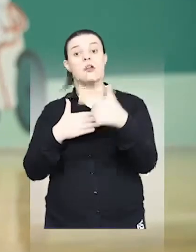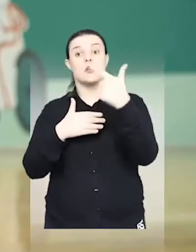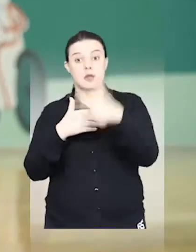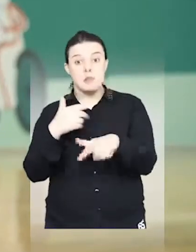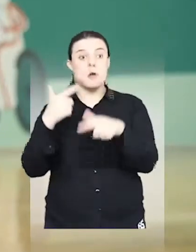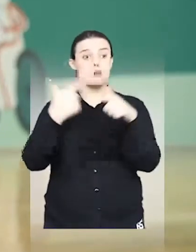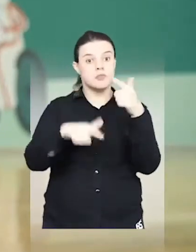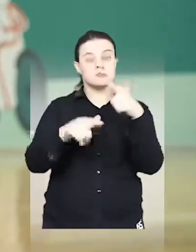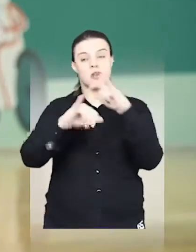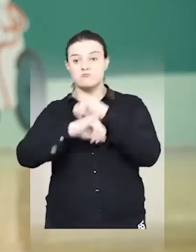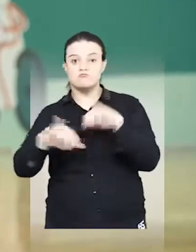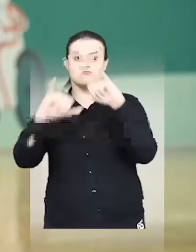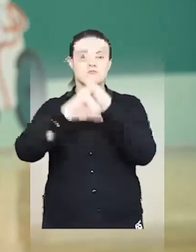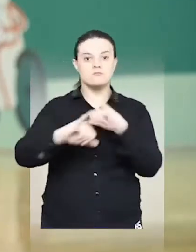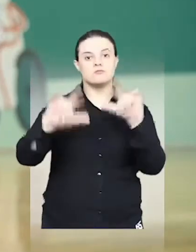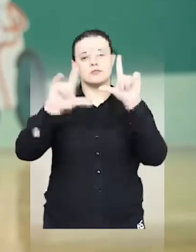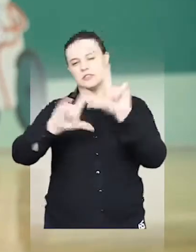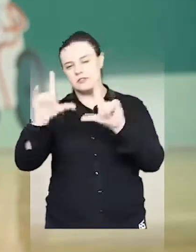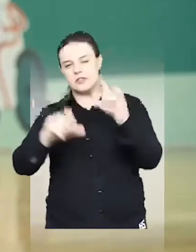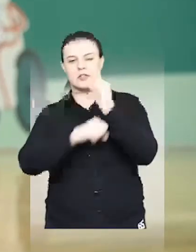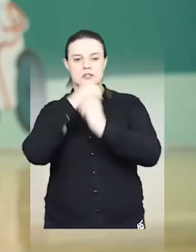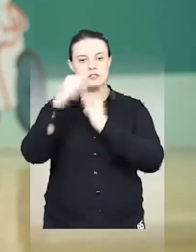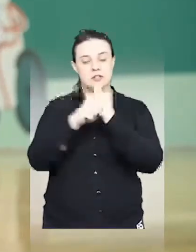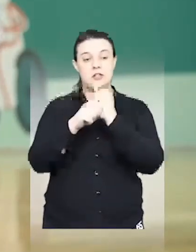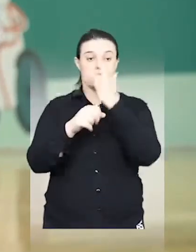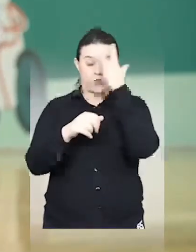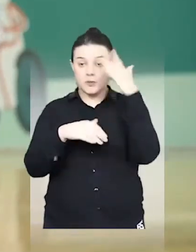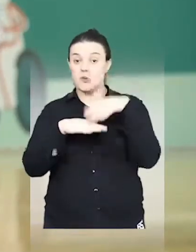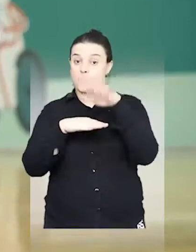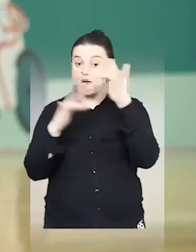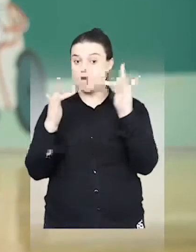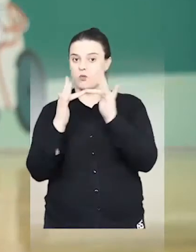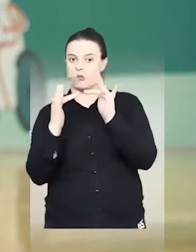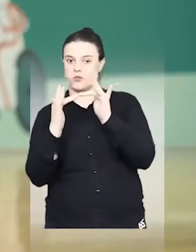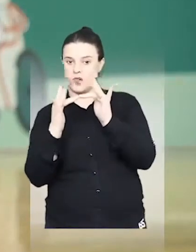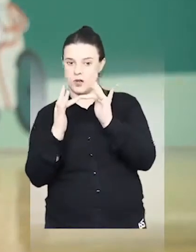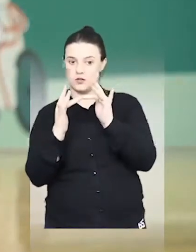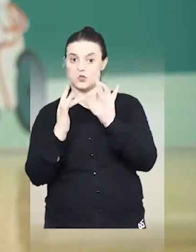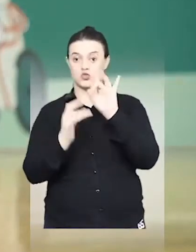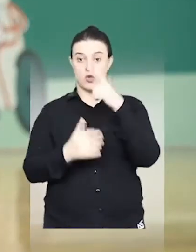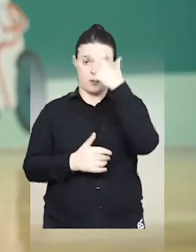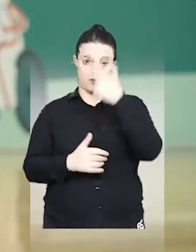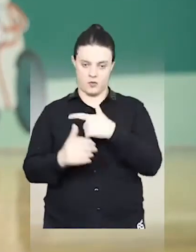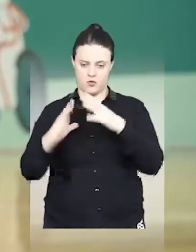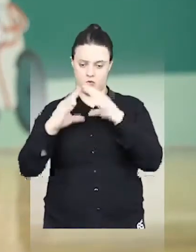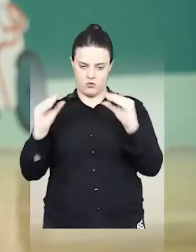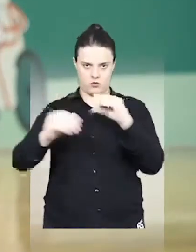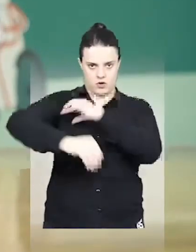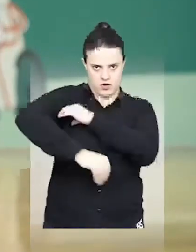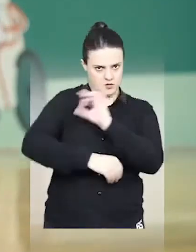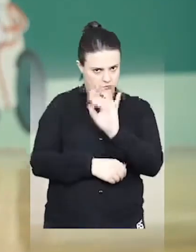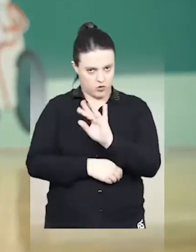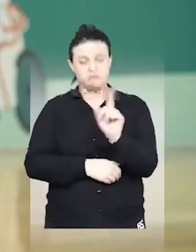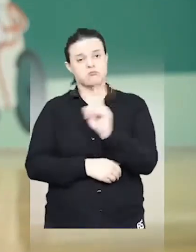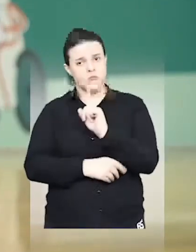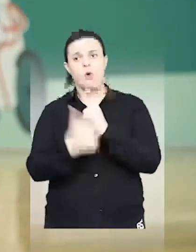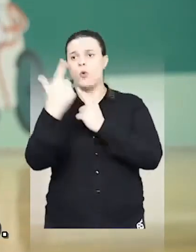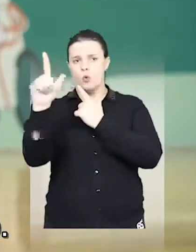está aparecendo mais nas mídias, né? Então acho que as pessoas estão tendo um pouco mais de contato, não só com a minha modalidade, com o